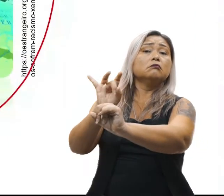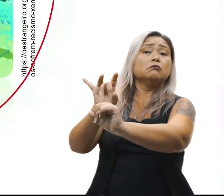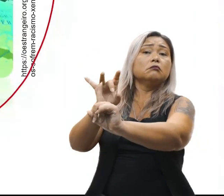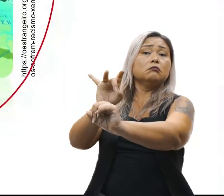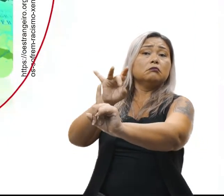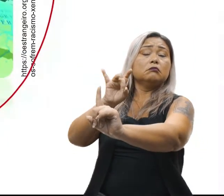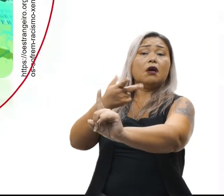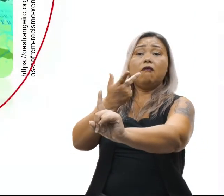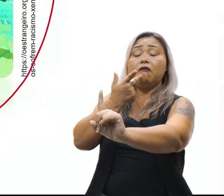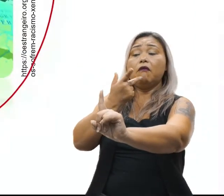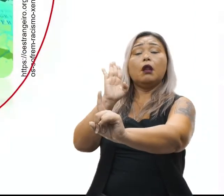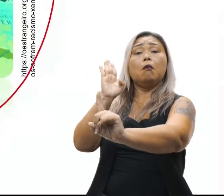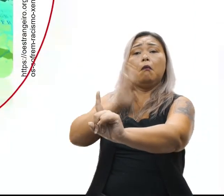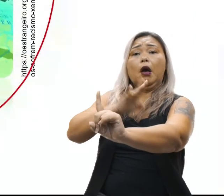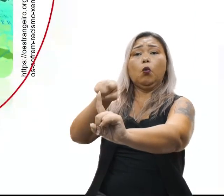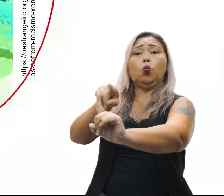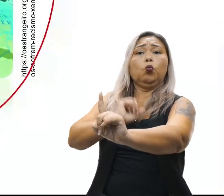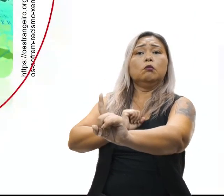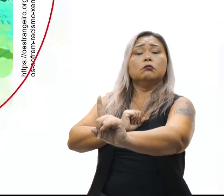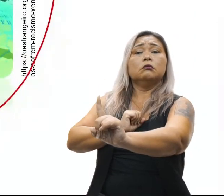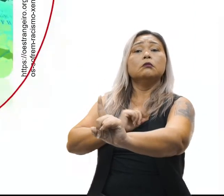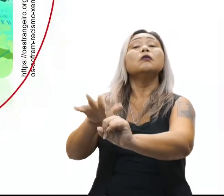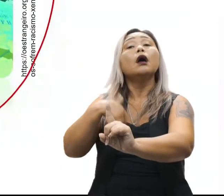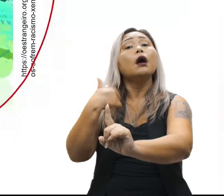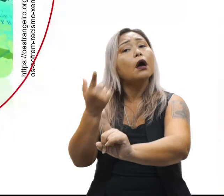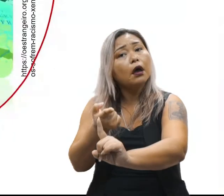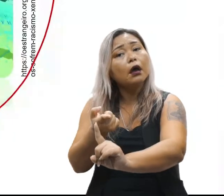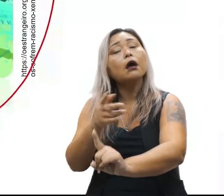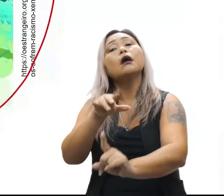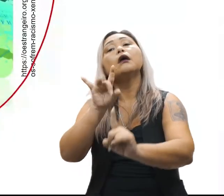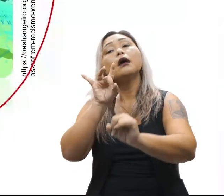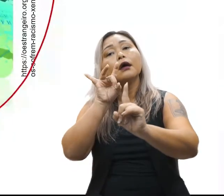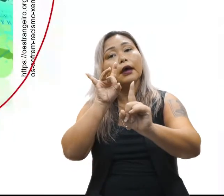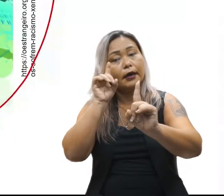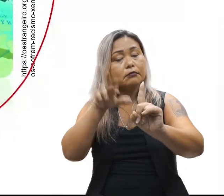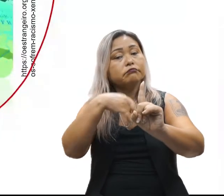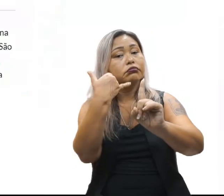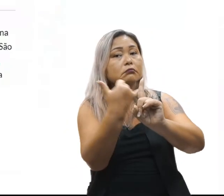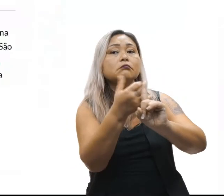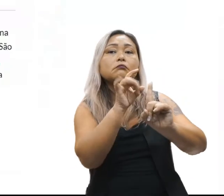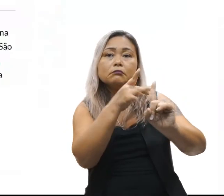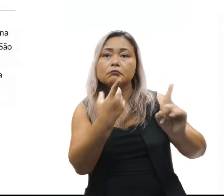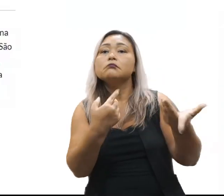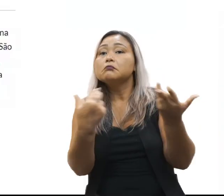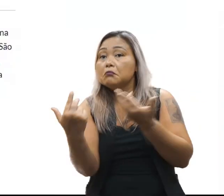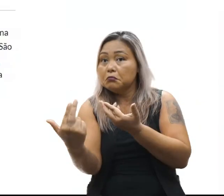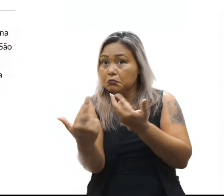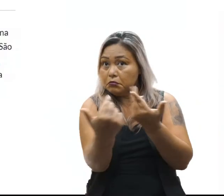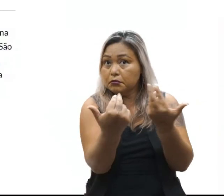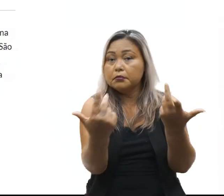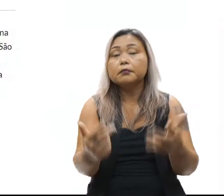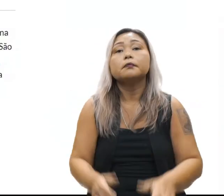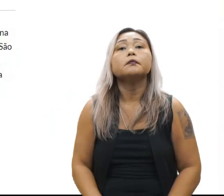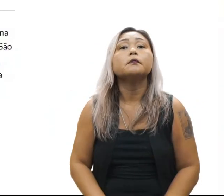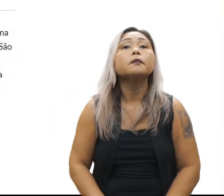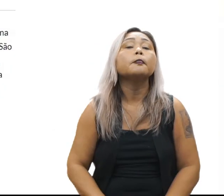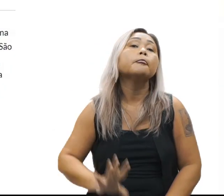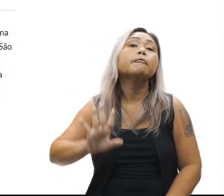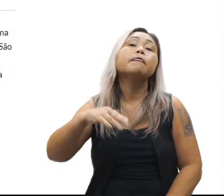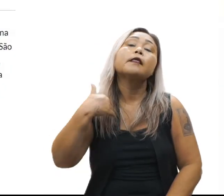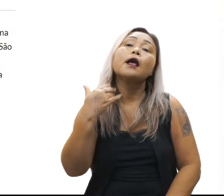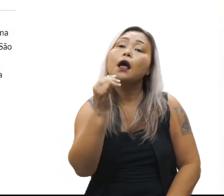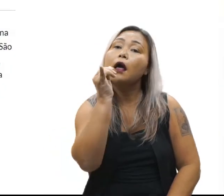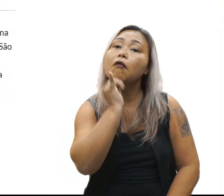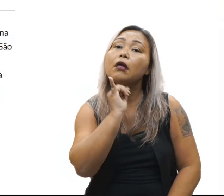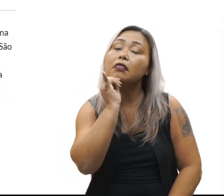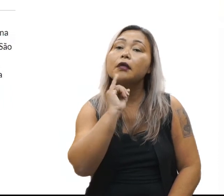mal do boliviano. E também isso é considerado xenofobia, ok? Olha só, um exemplo aqui,